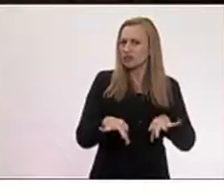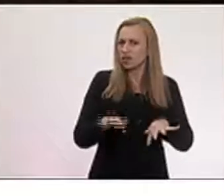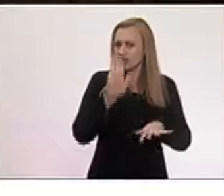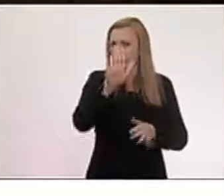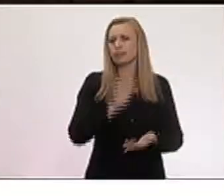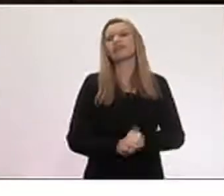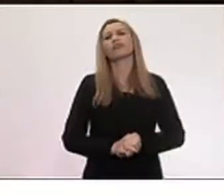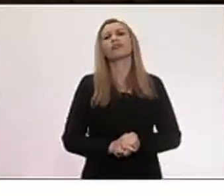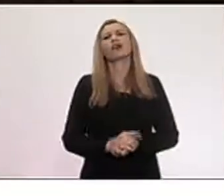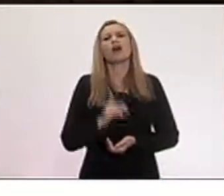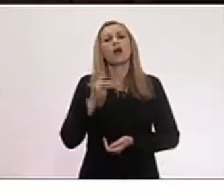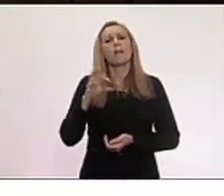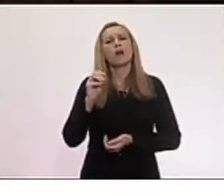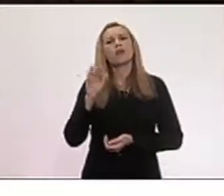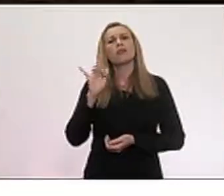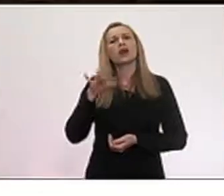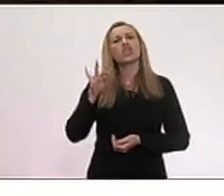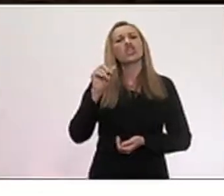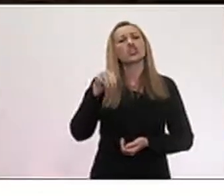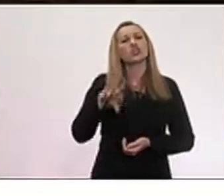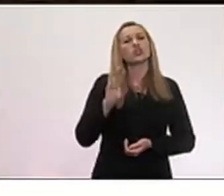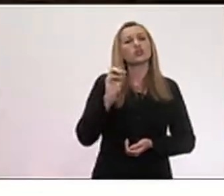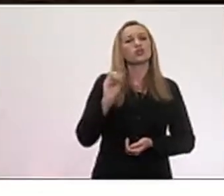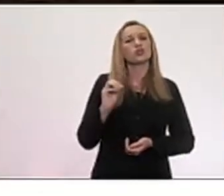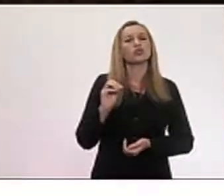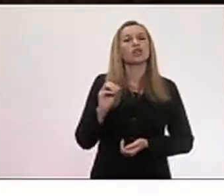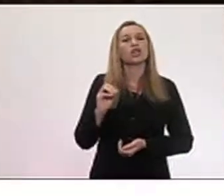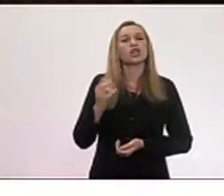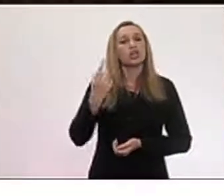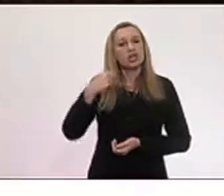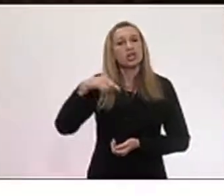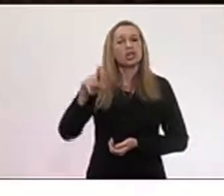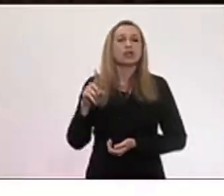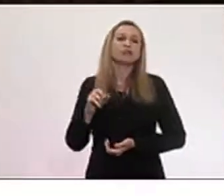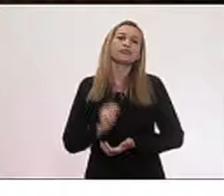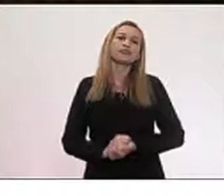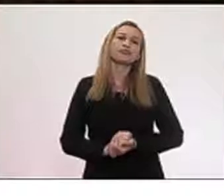O senhor Paulo Marinho iria presidir